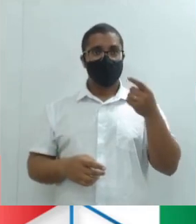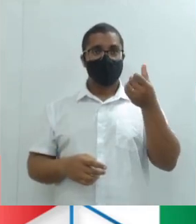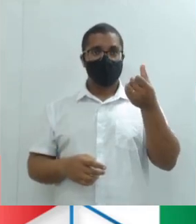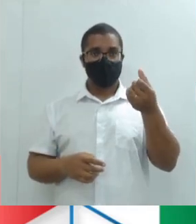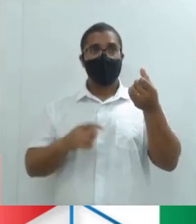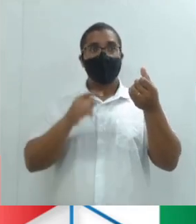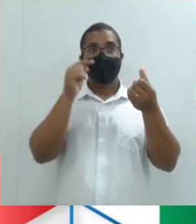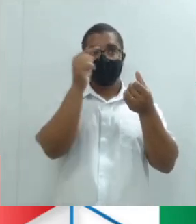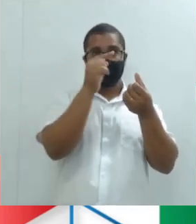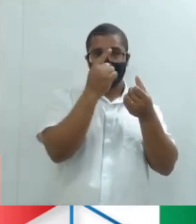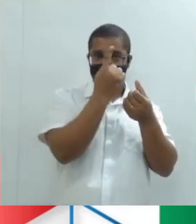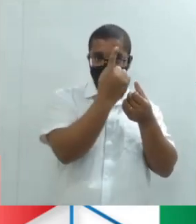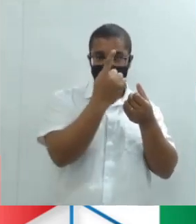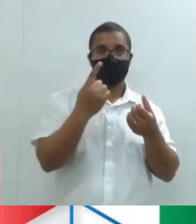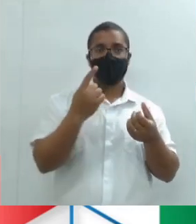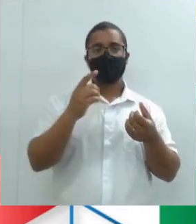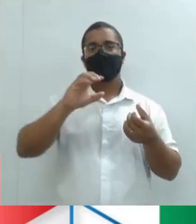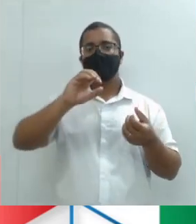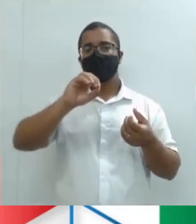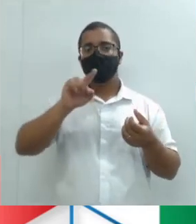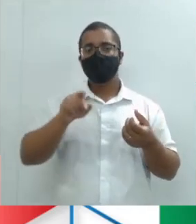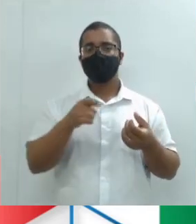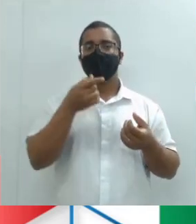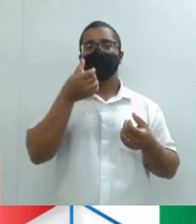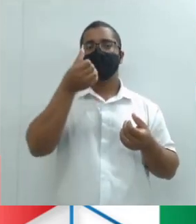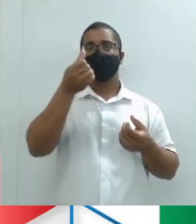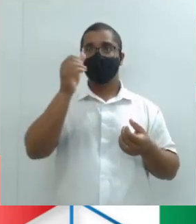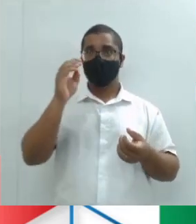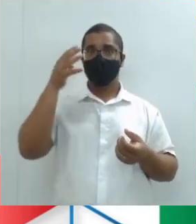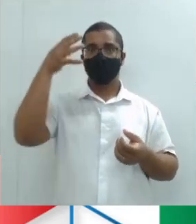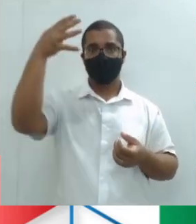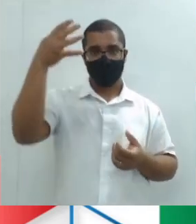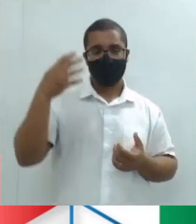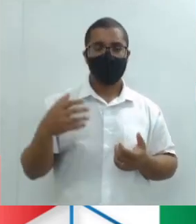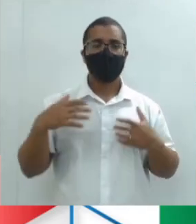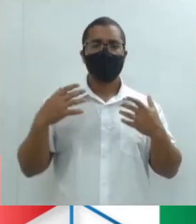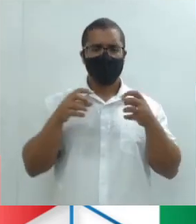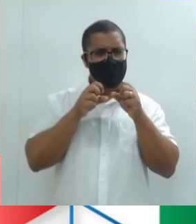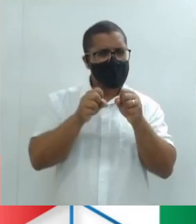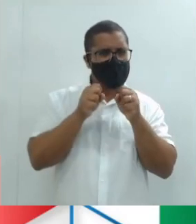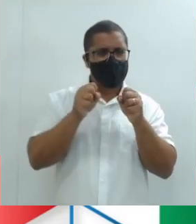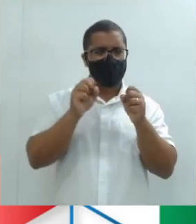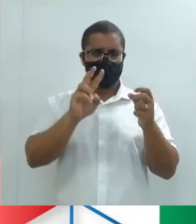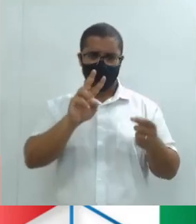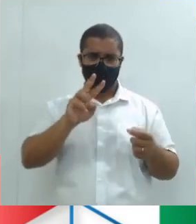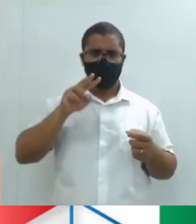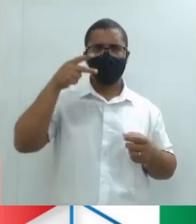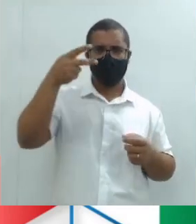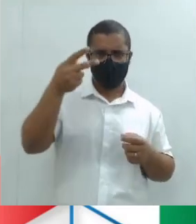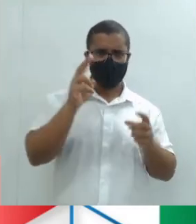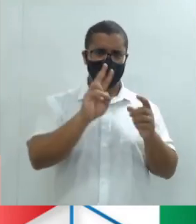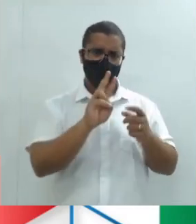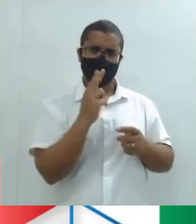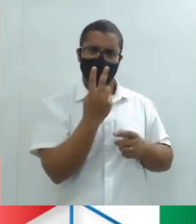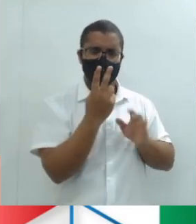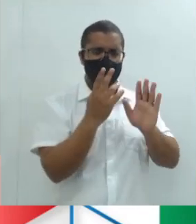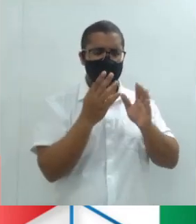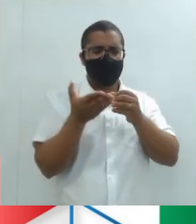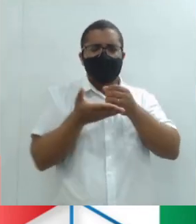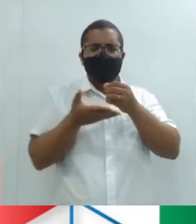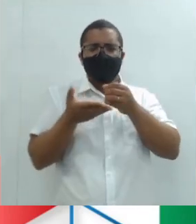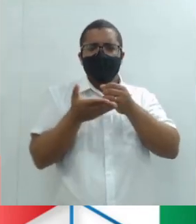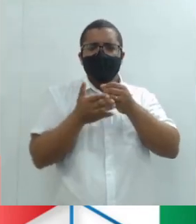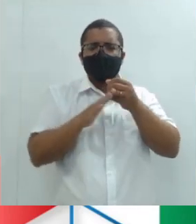1, 0,6 elevado a 4. Eu poderia fazer o inverso do menos 1, mas a base é a